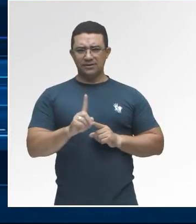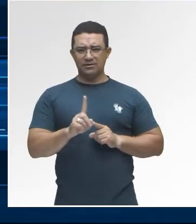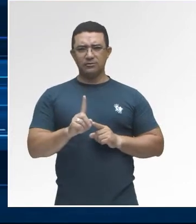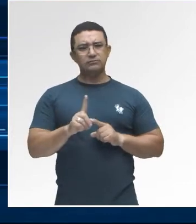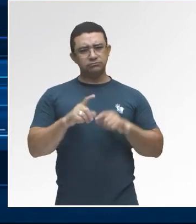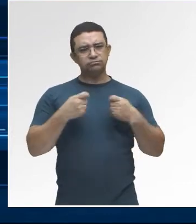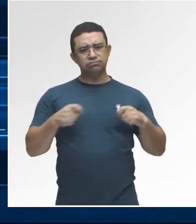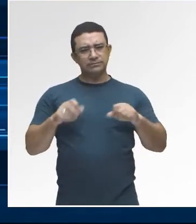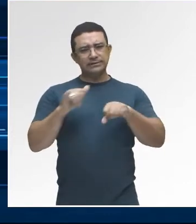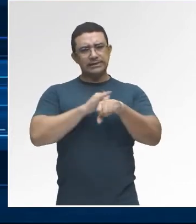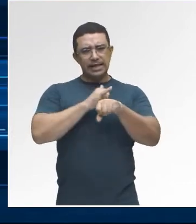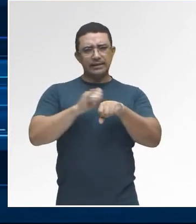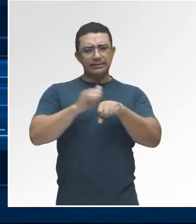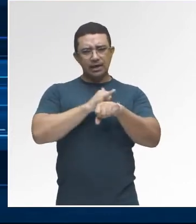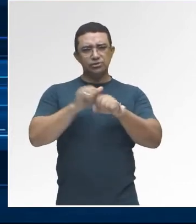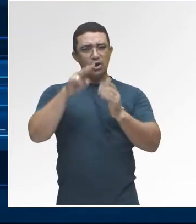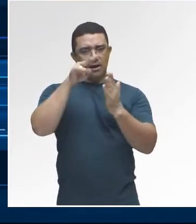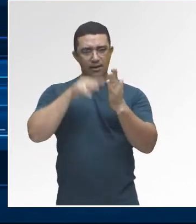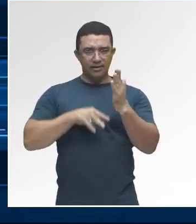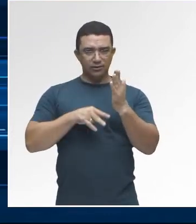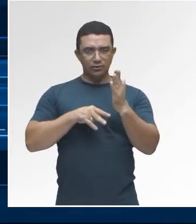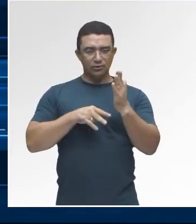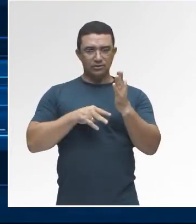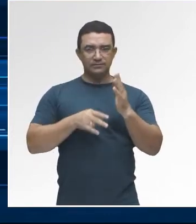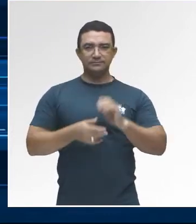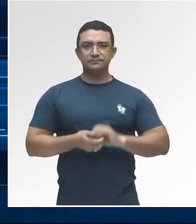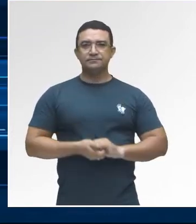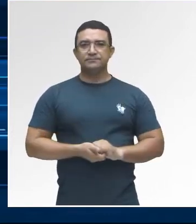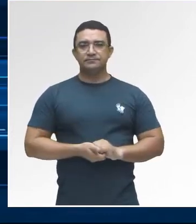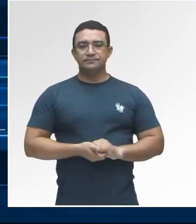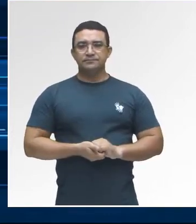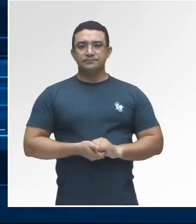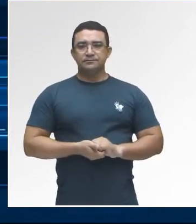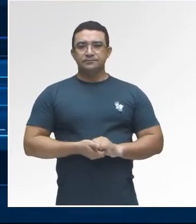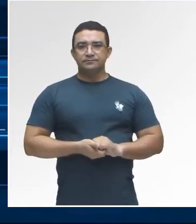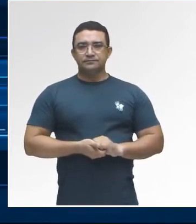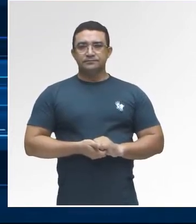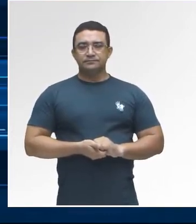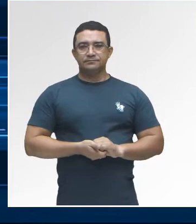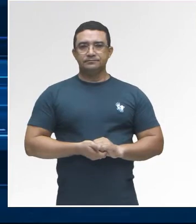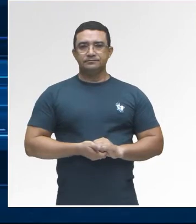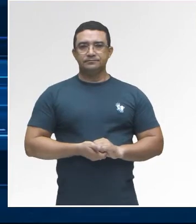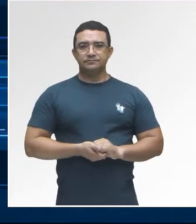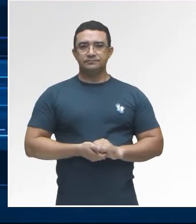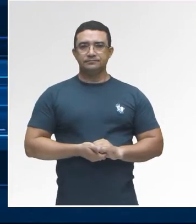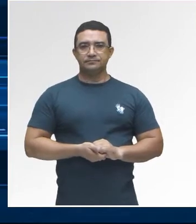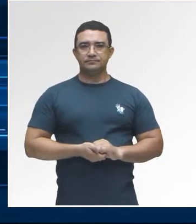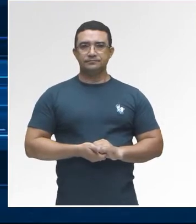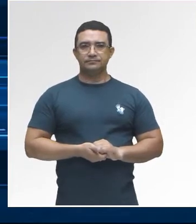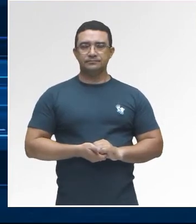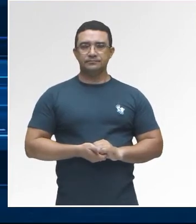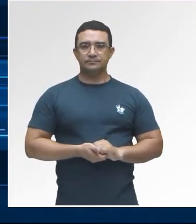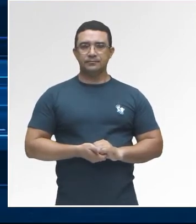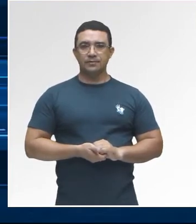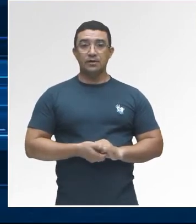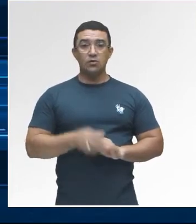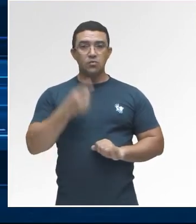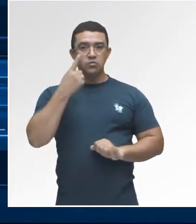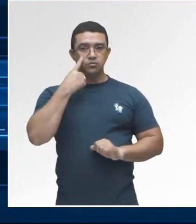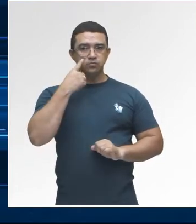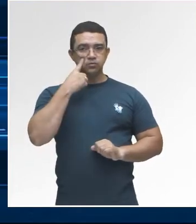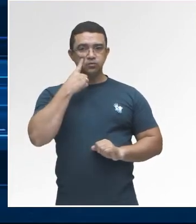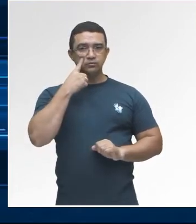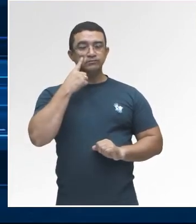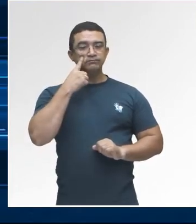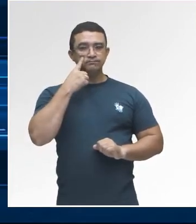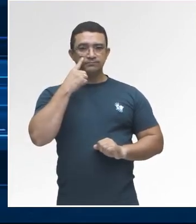leitura, tudo bem? Então, para a gente iniciar, vamos dar uma olhada aqui junto comigo, não é? Nessas imagens que a